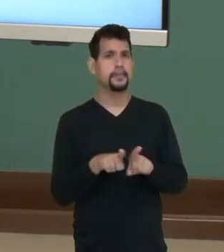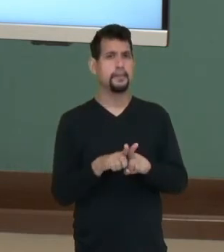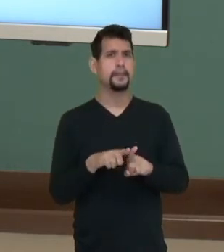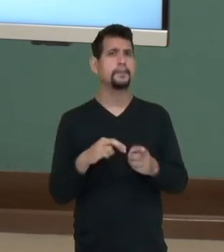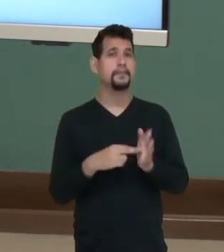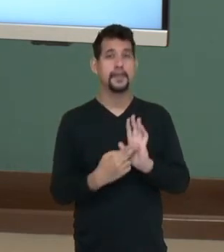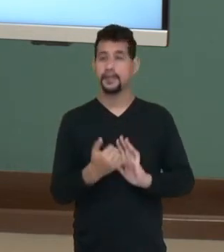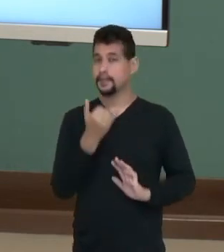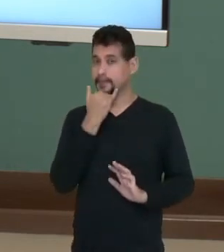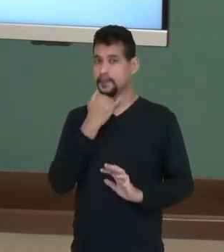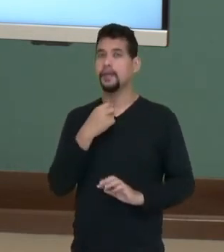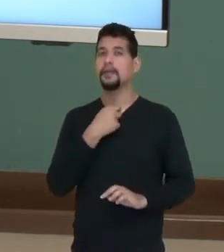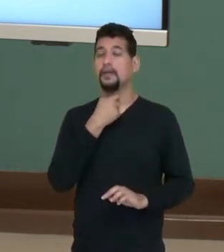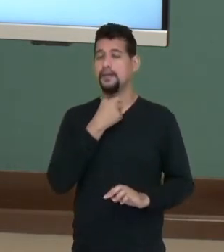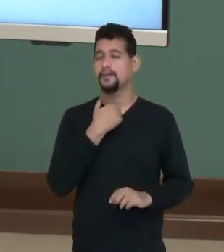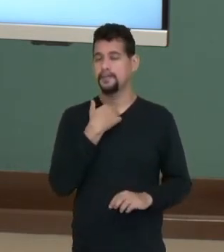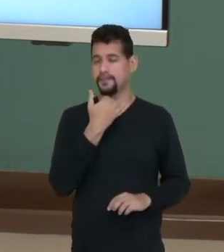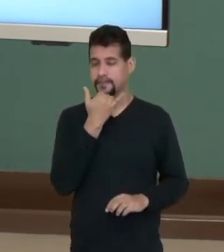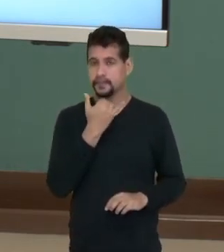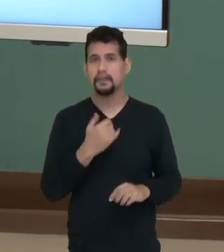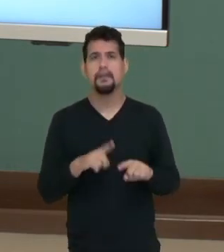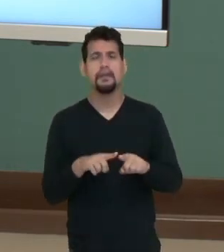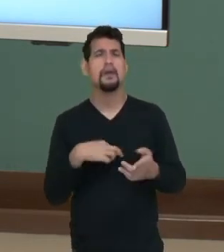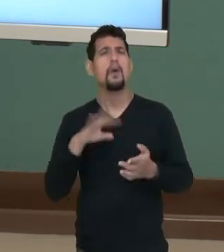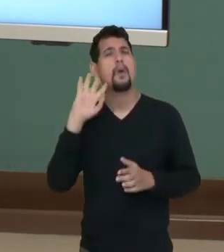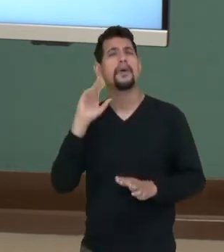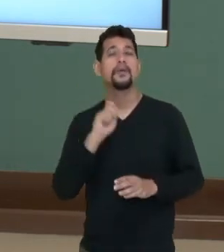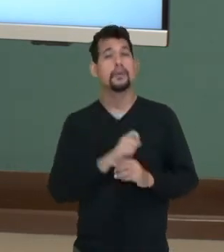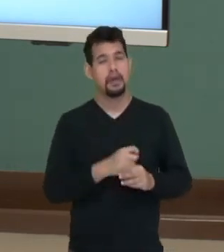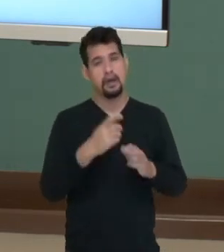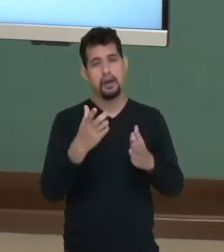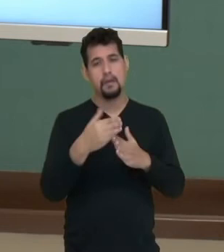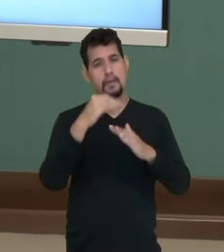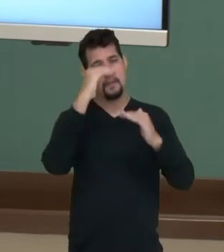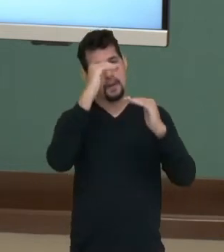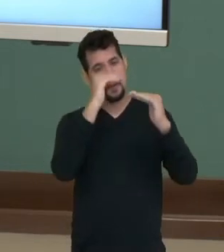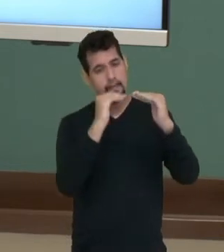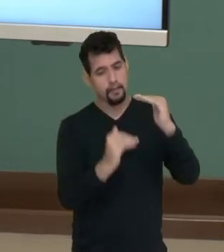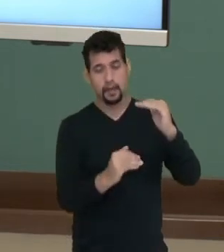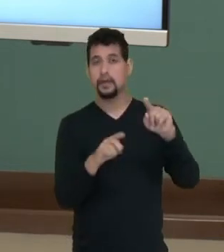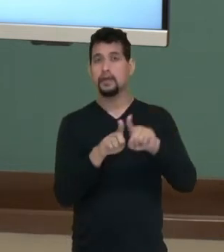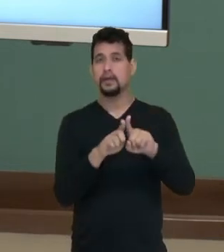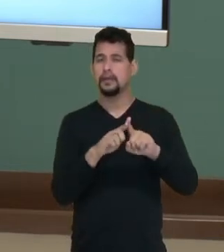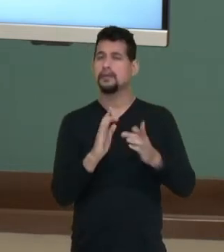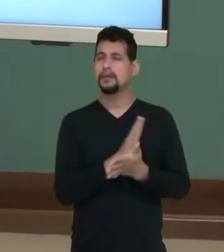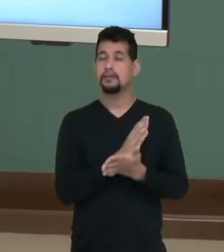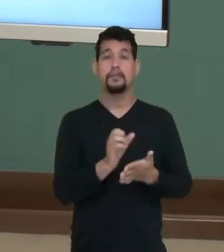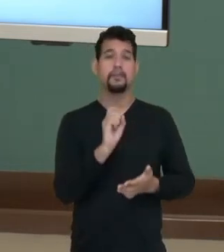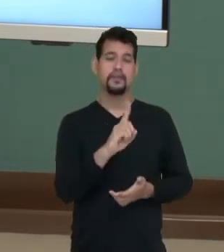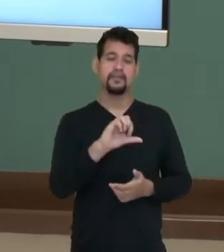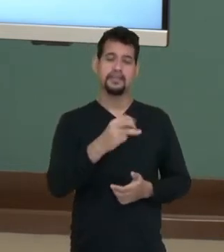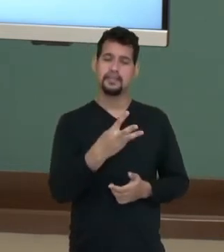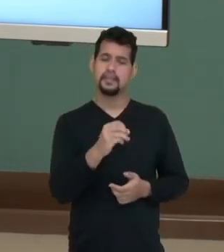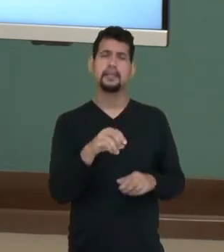segundinho. Desculpa aí. Então começou então a declinar depois disso. Então a partir da década de 30, então, o primeiro ciclo do